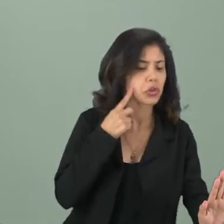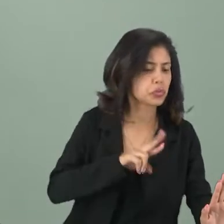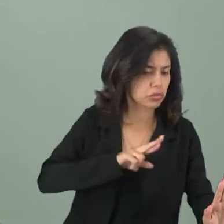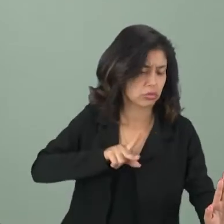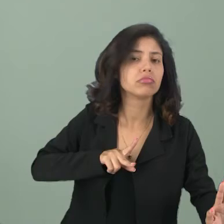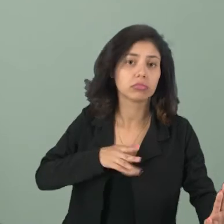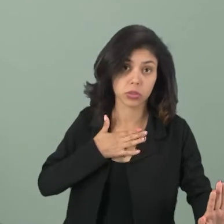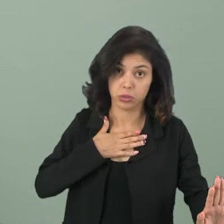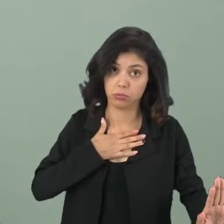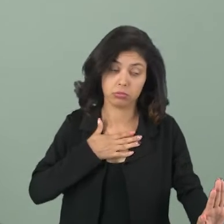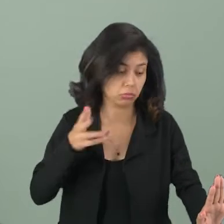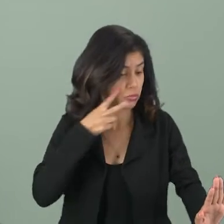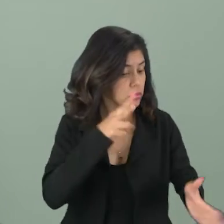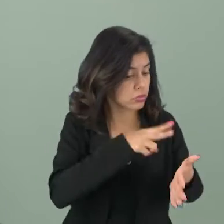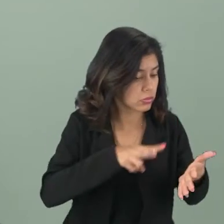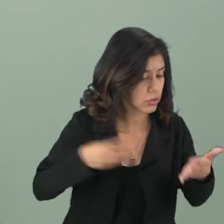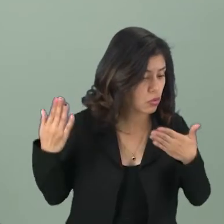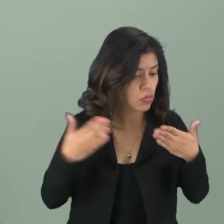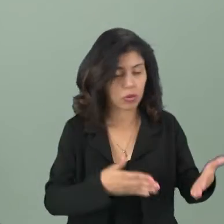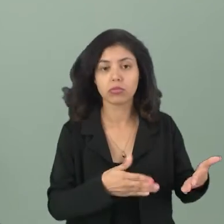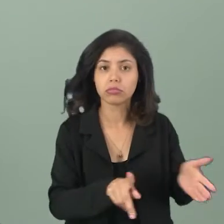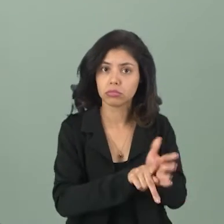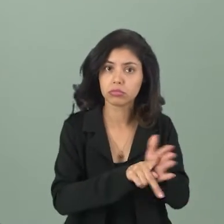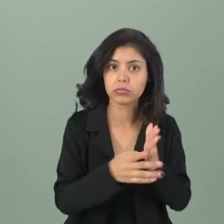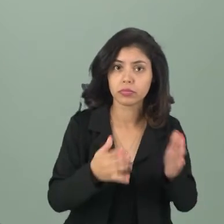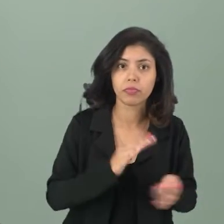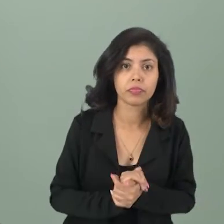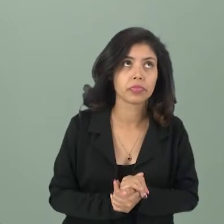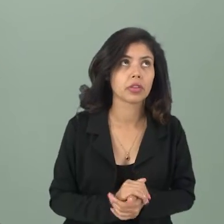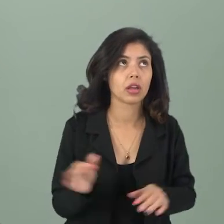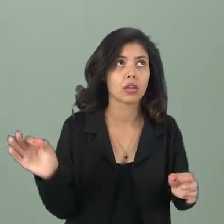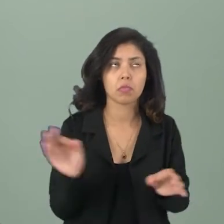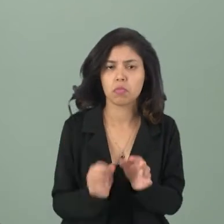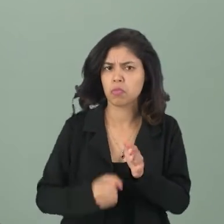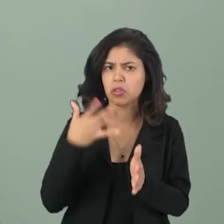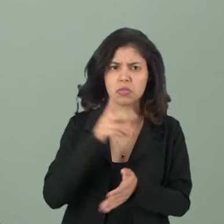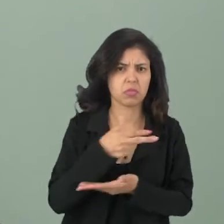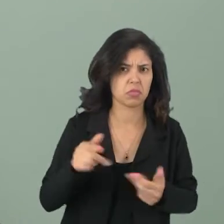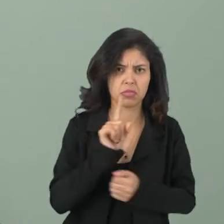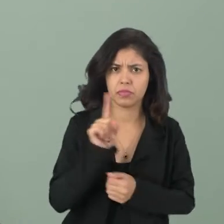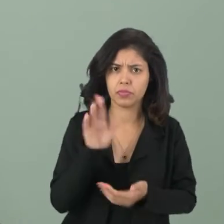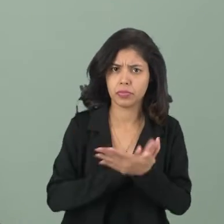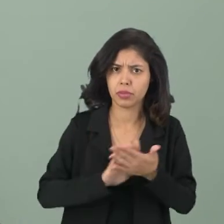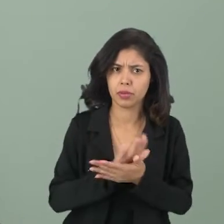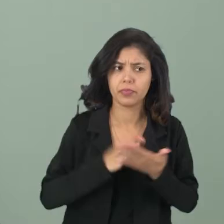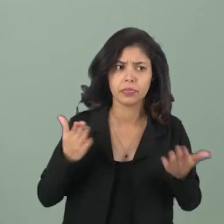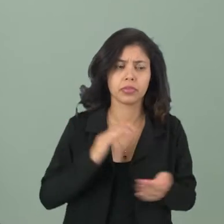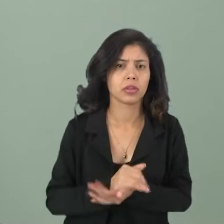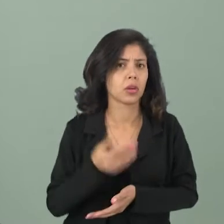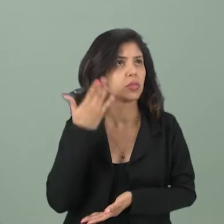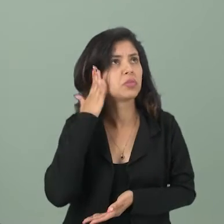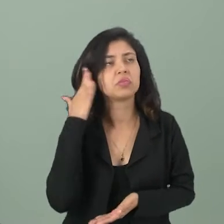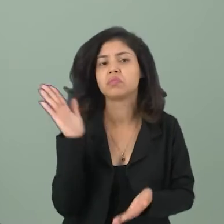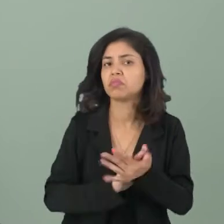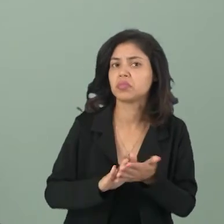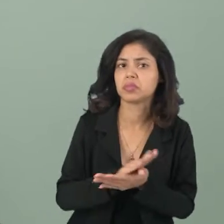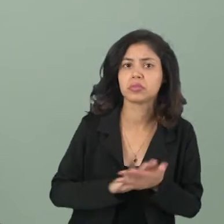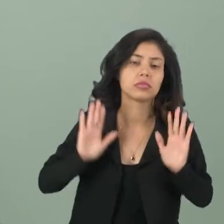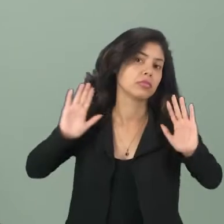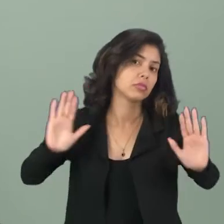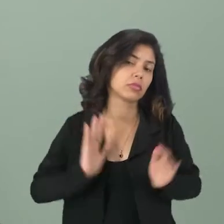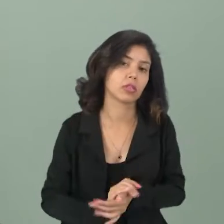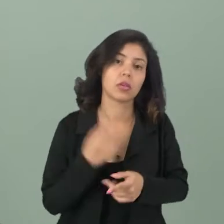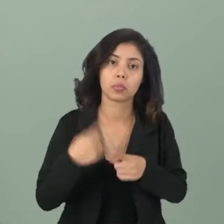estabelecer um objetivo e que digamos aqui é que ele não vai me servir para muita coisa vai servir nada né muitas vezes não entendo Não compreendo